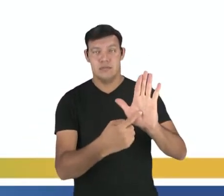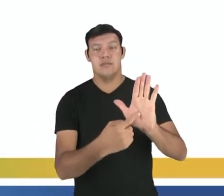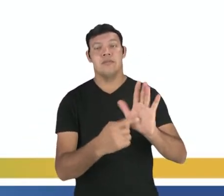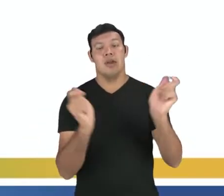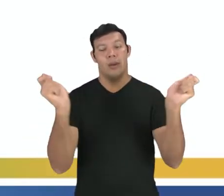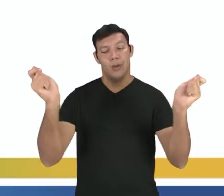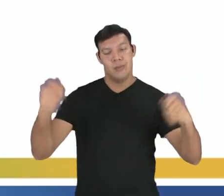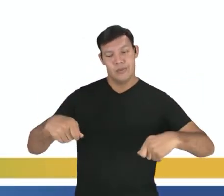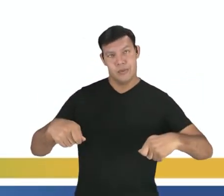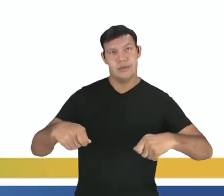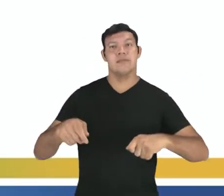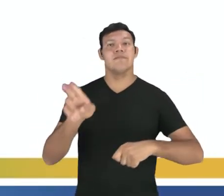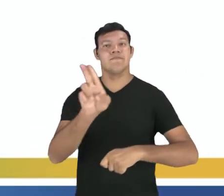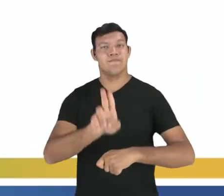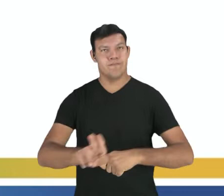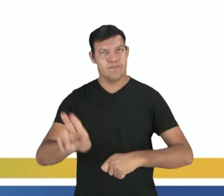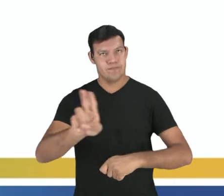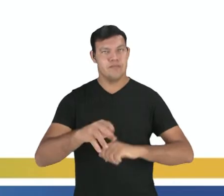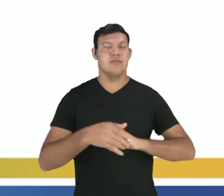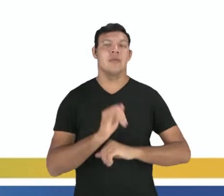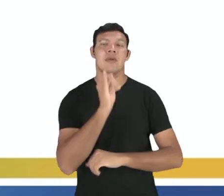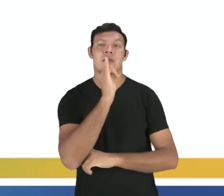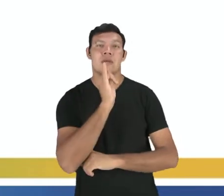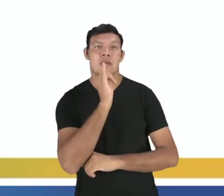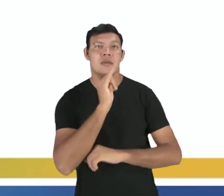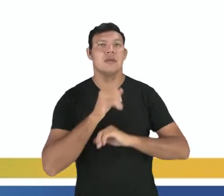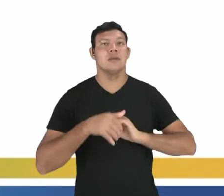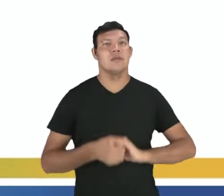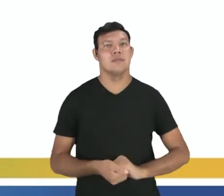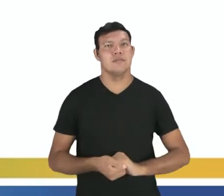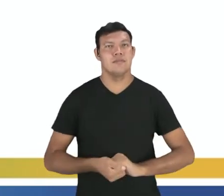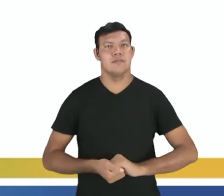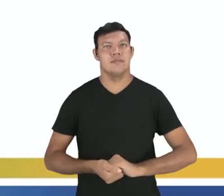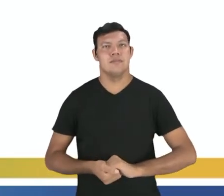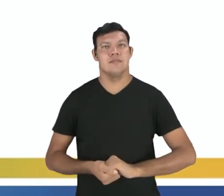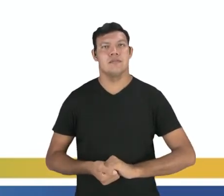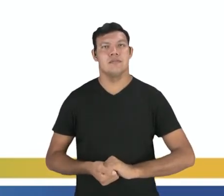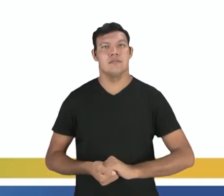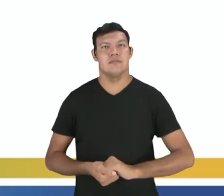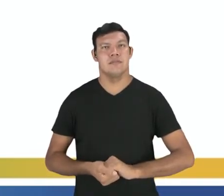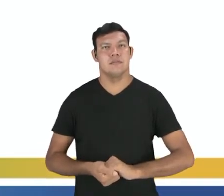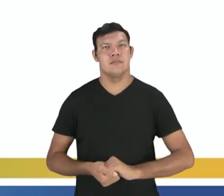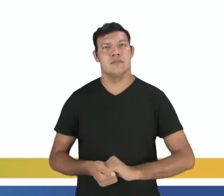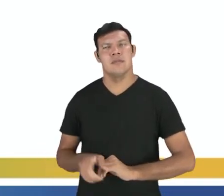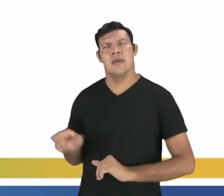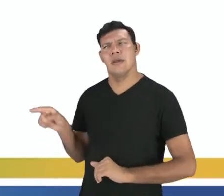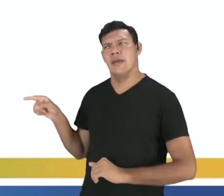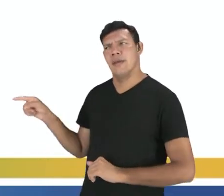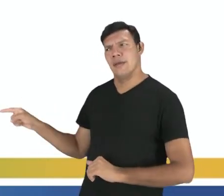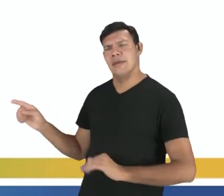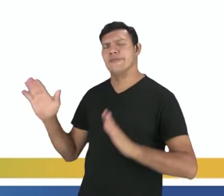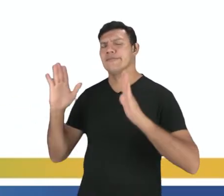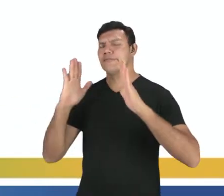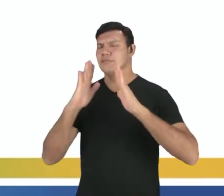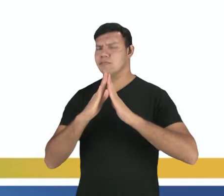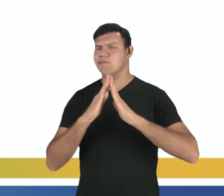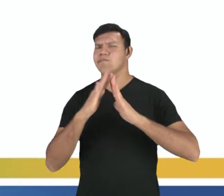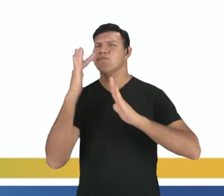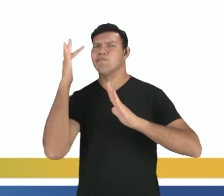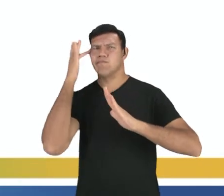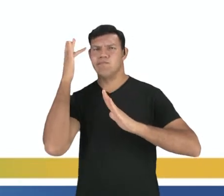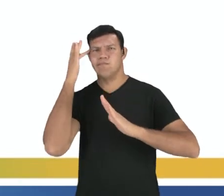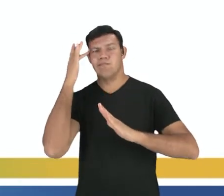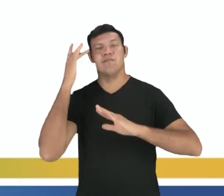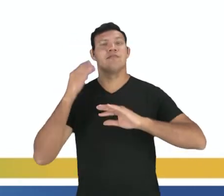possibilidade, possibility. Por exemplo, she may be at home. Ela pode estar em casa. Também